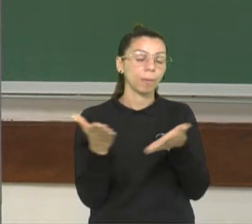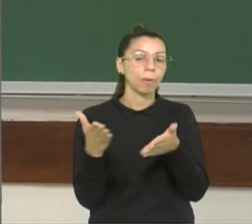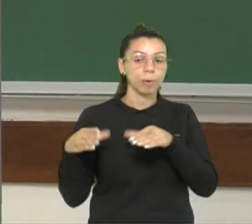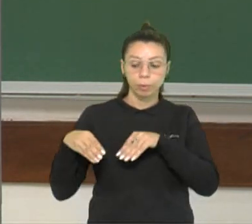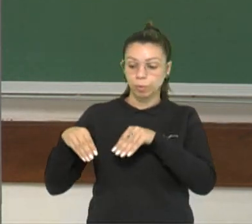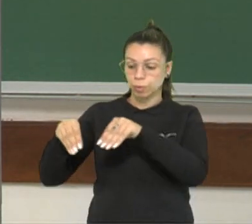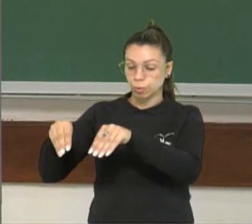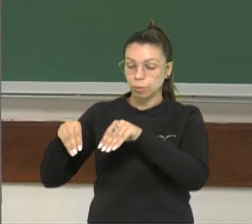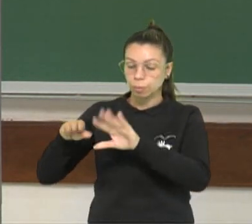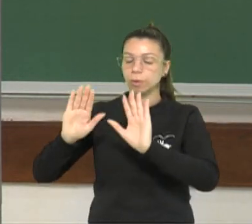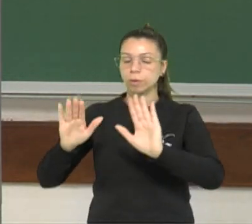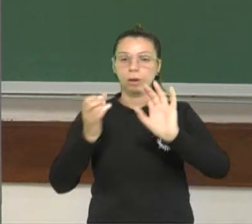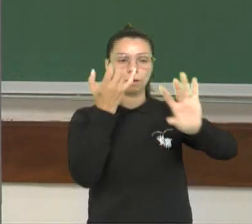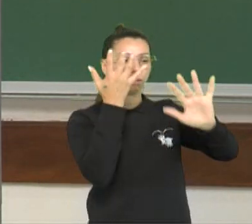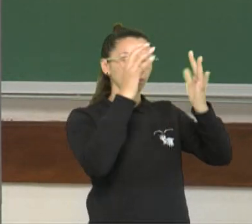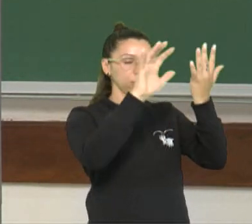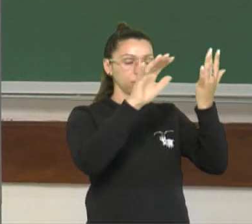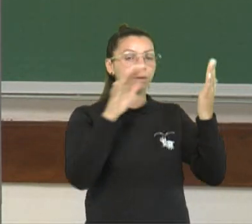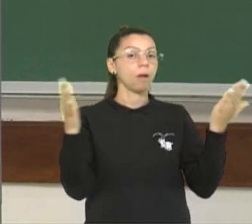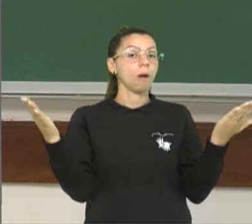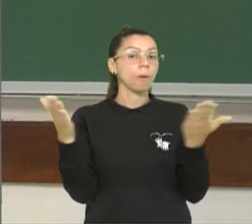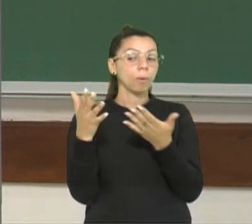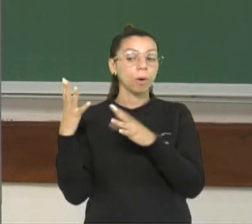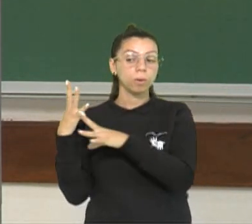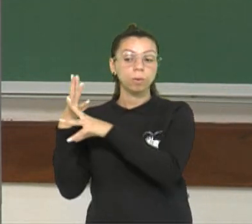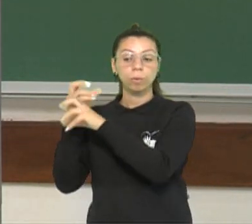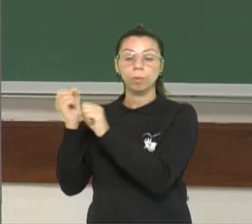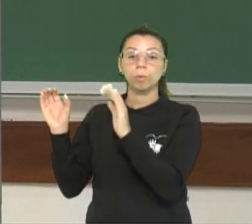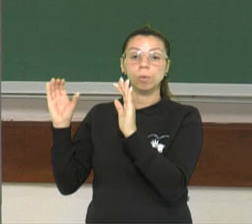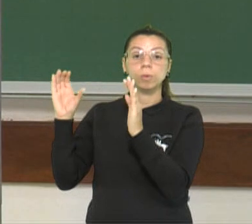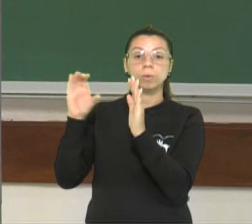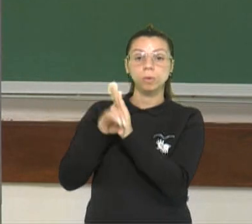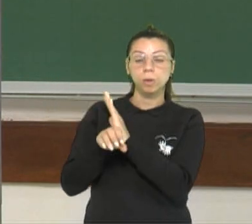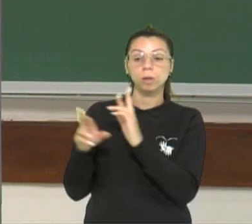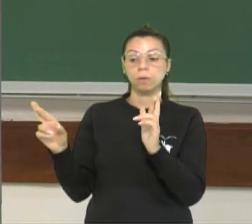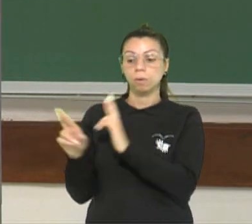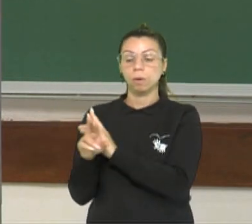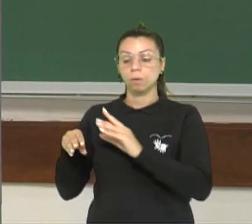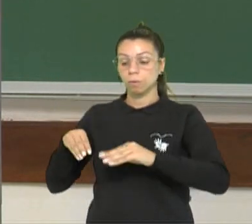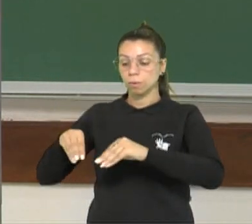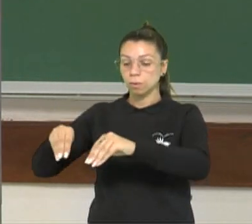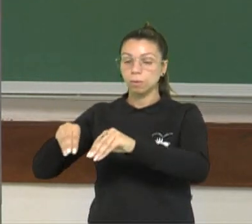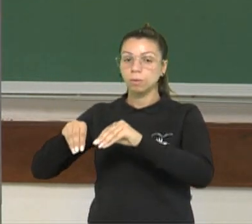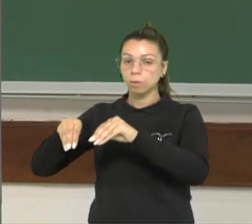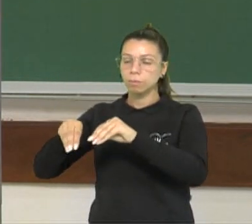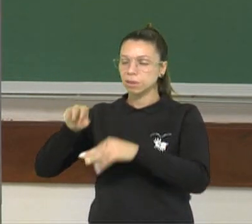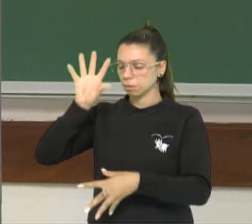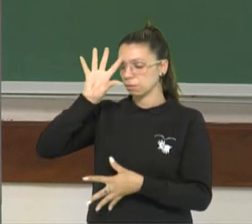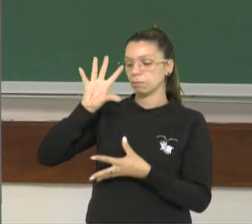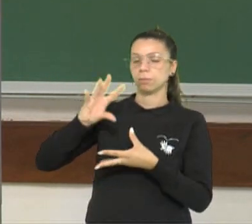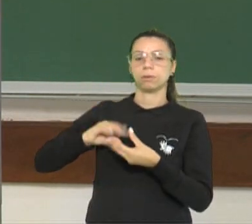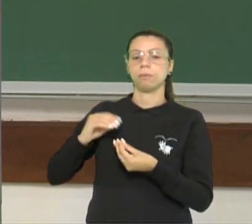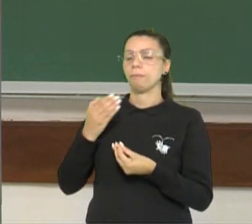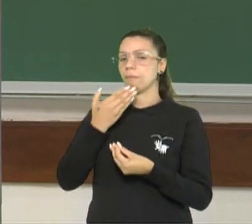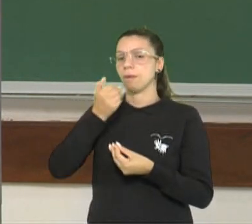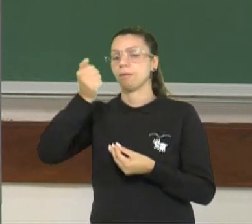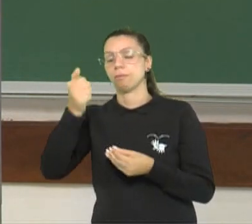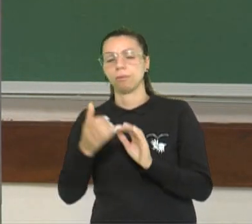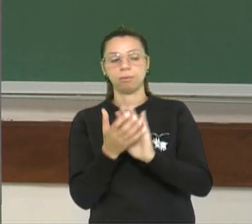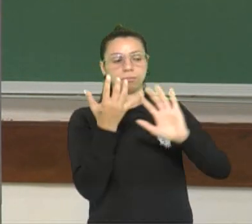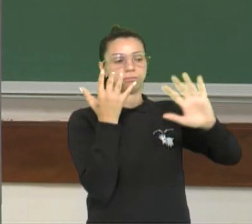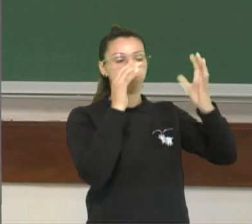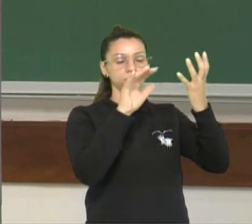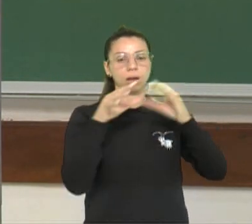já falamos sobre clima, nós temos que rever alguns conceitos relacionados a solos para que possamos compreender melhor tanto o clima